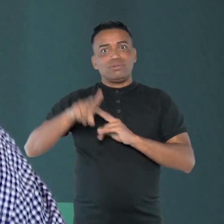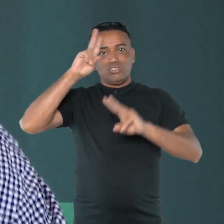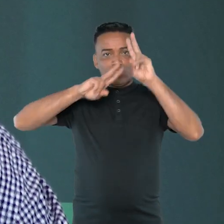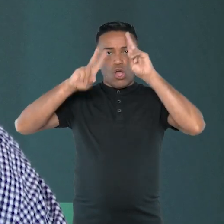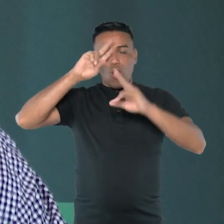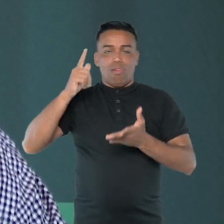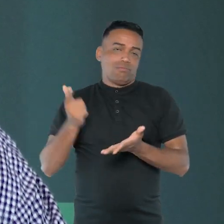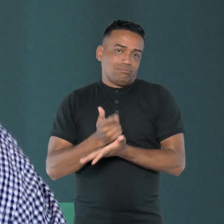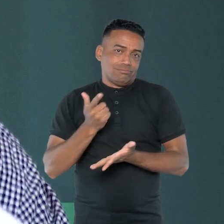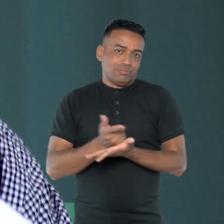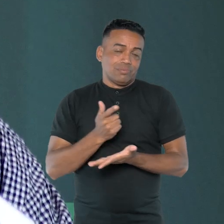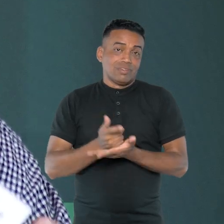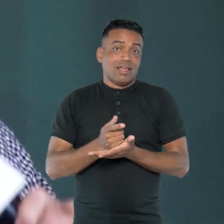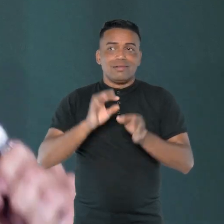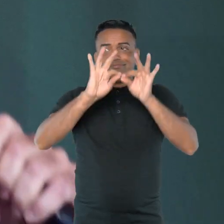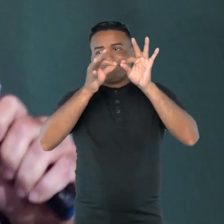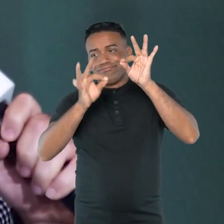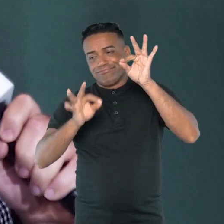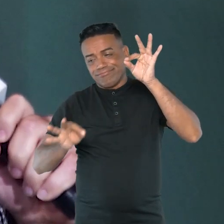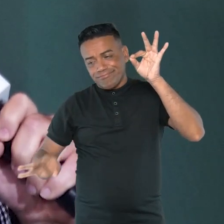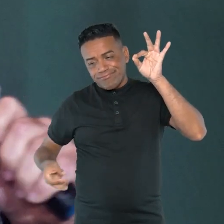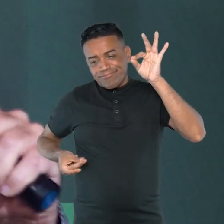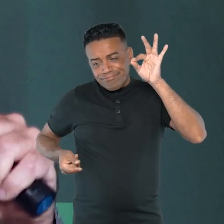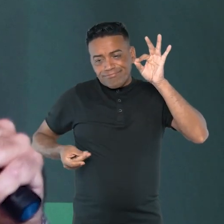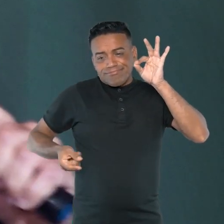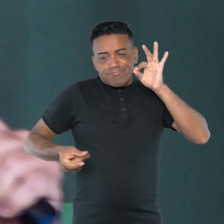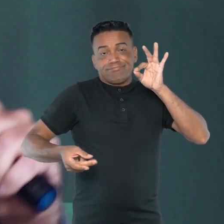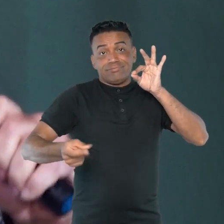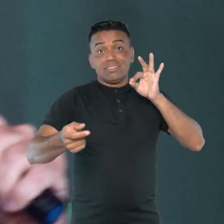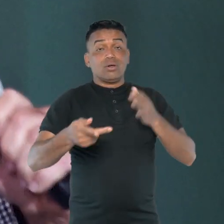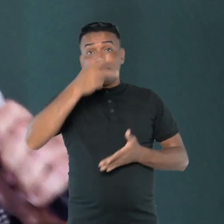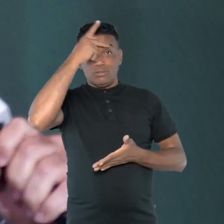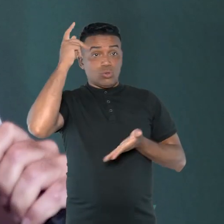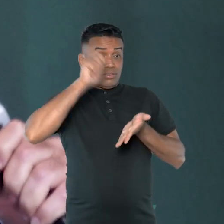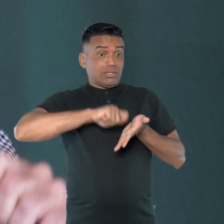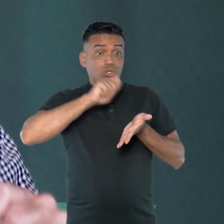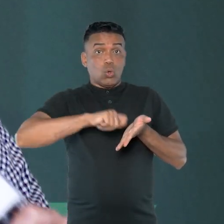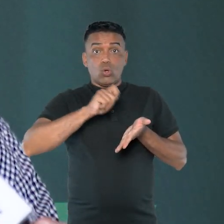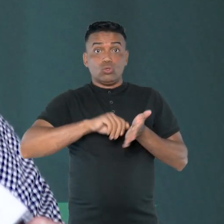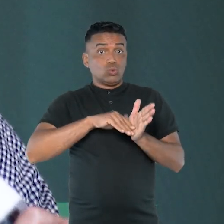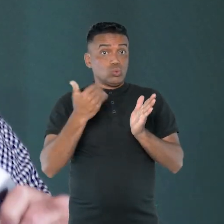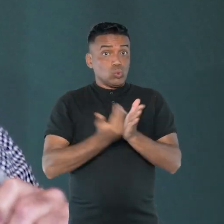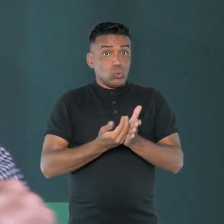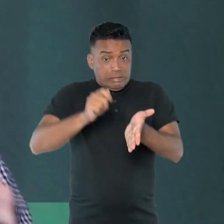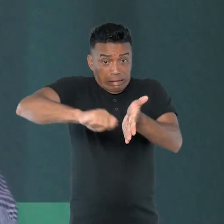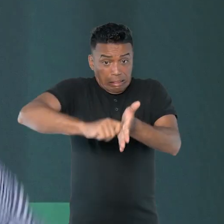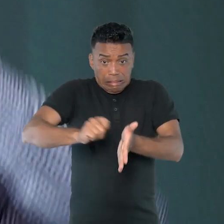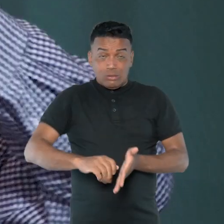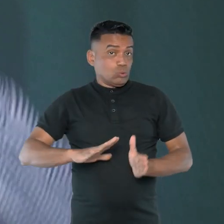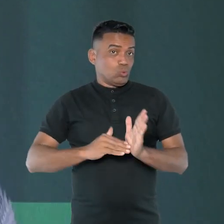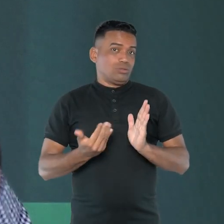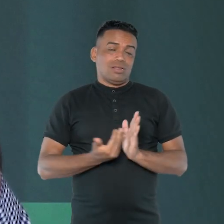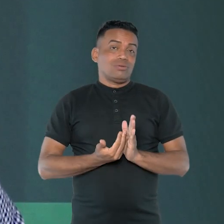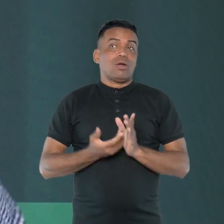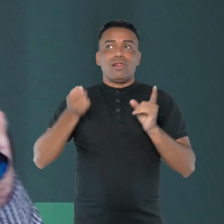desses livros, elas se prolongavam por anos. E o escritor, obviamente, não conseguia escrever tudo aquilo. Então ele se reunia